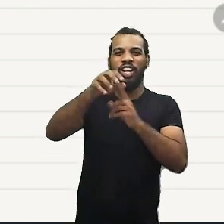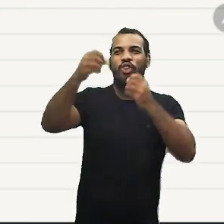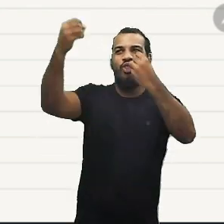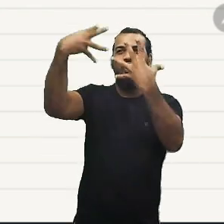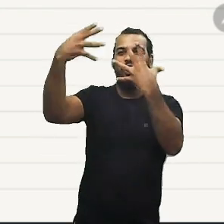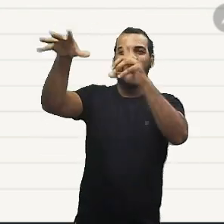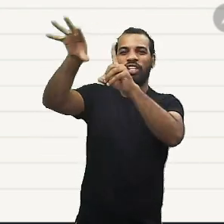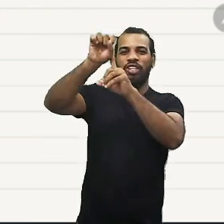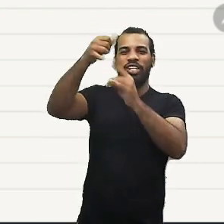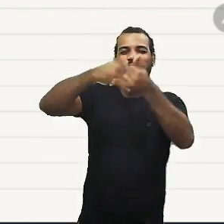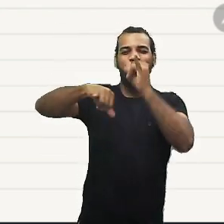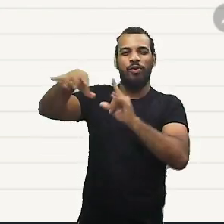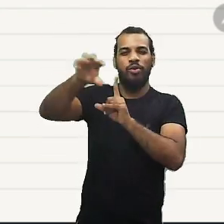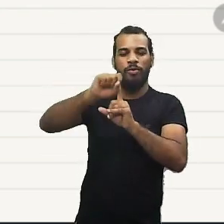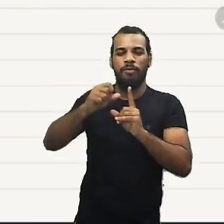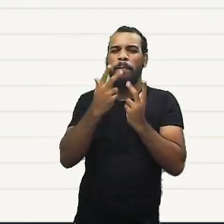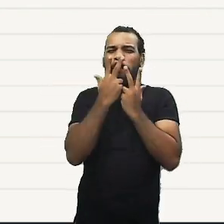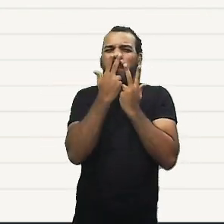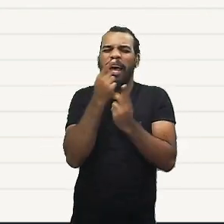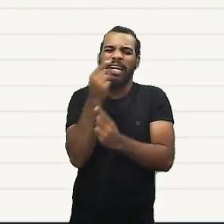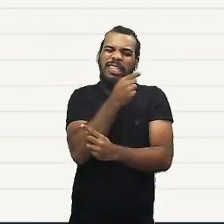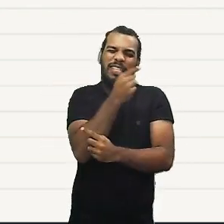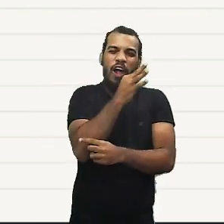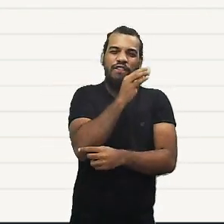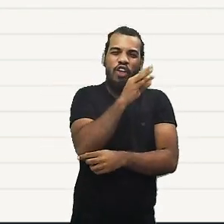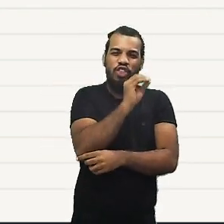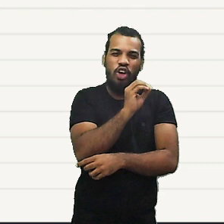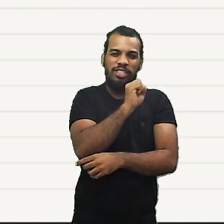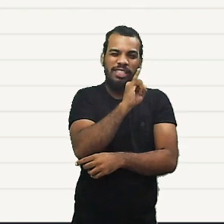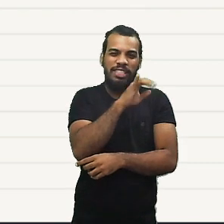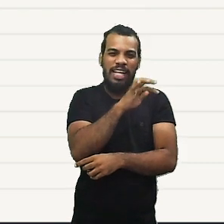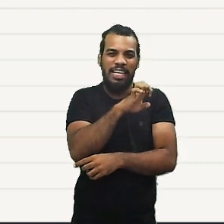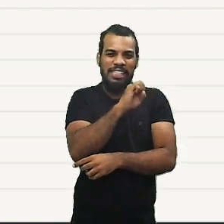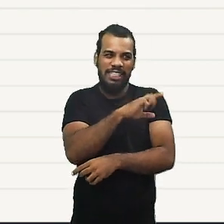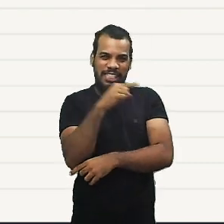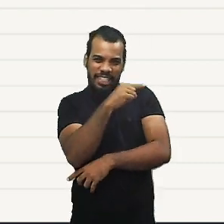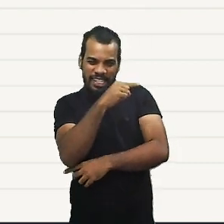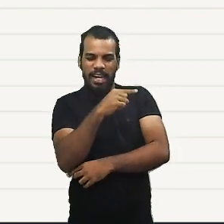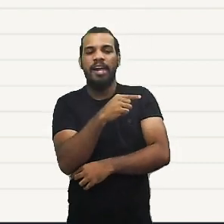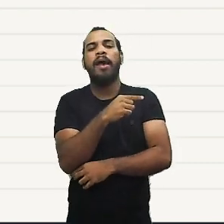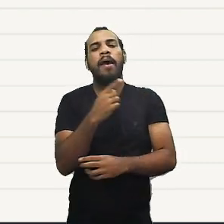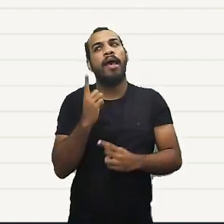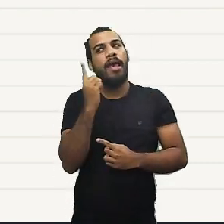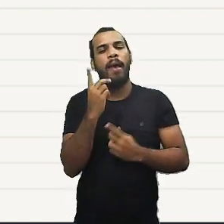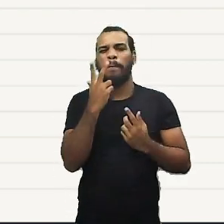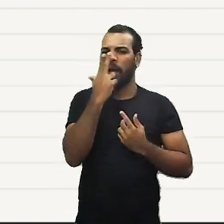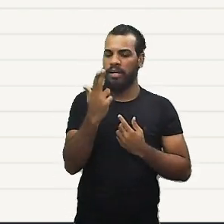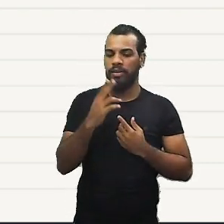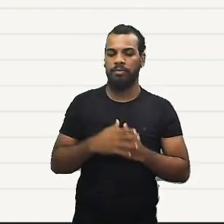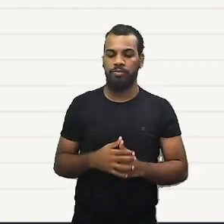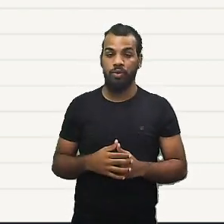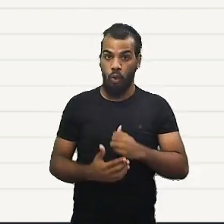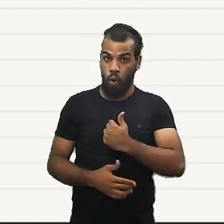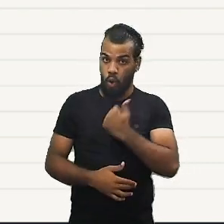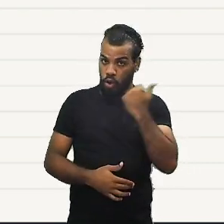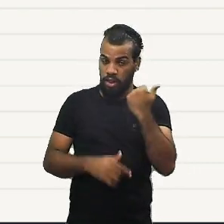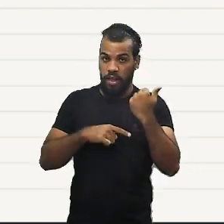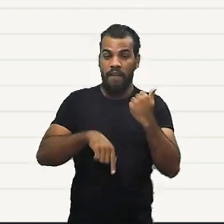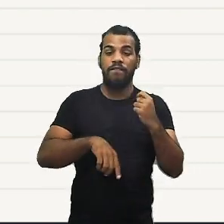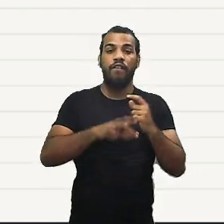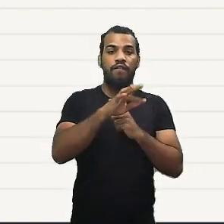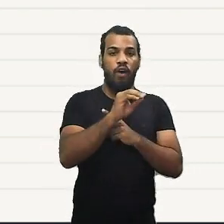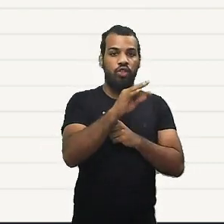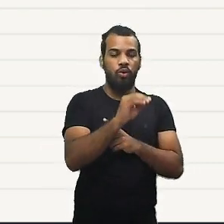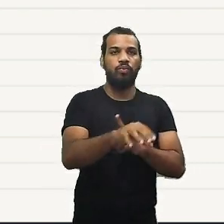é quase a mesma coisa da fotossíntese. Porque o que é que acontece? Lá na fotossíntese a gente tem fotoluz,